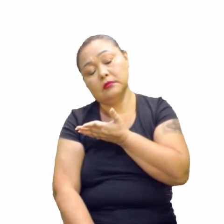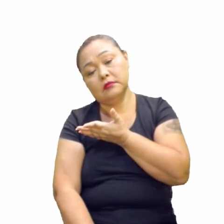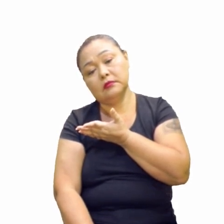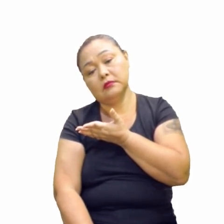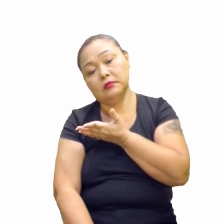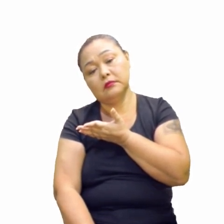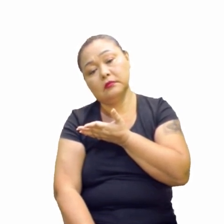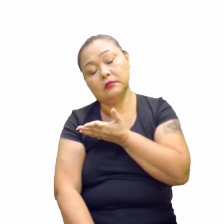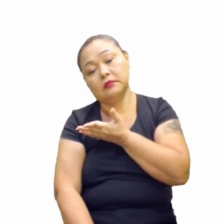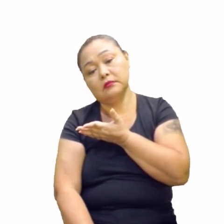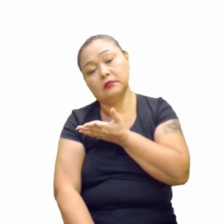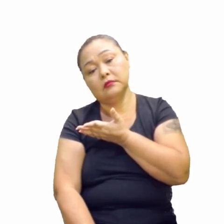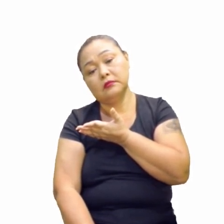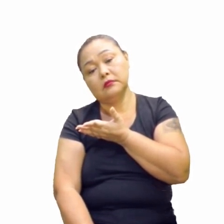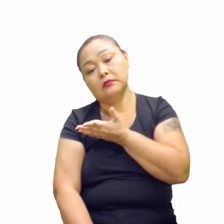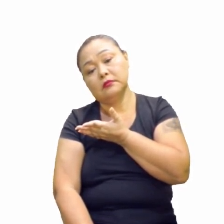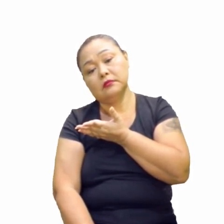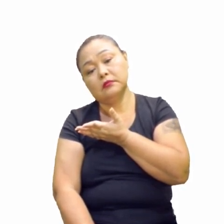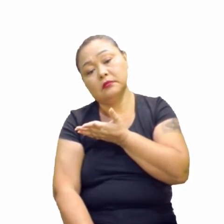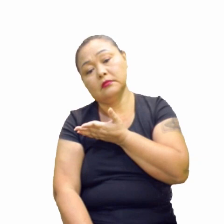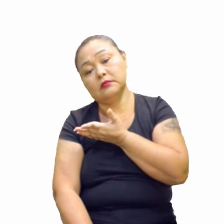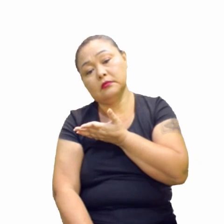Acho que o I também.